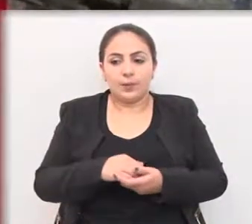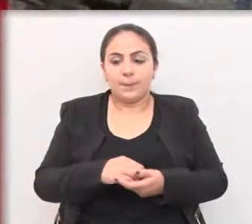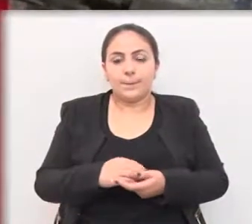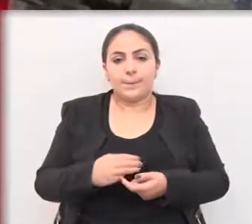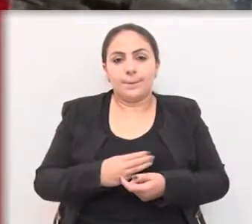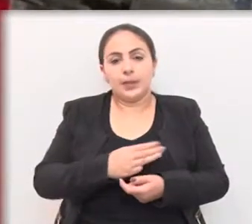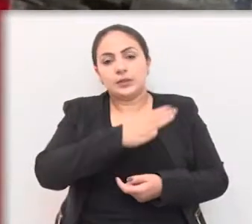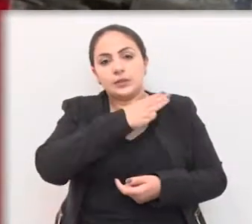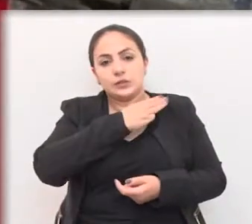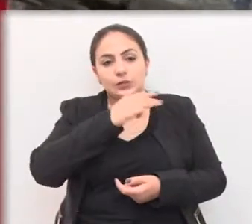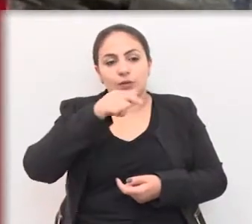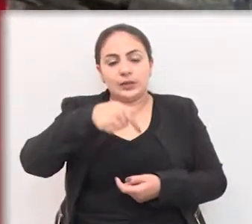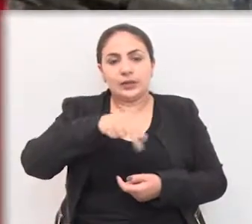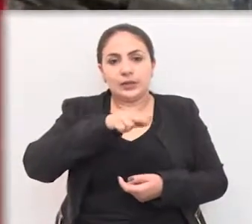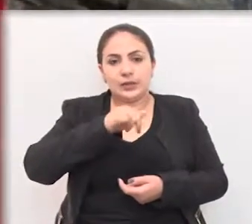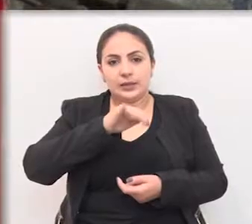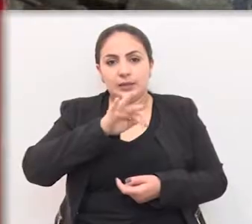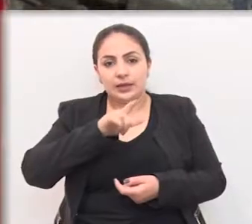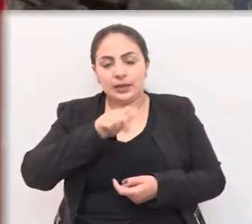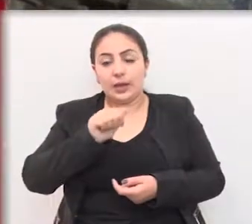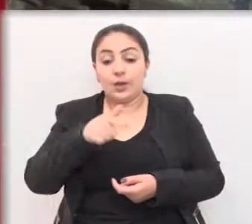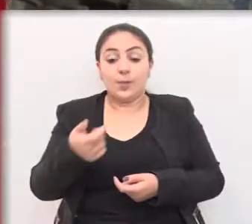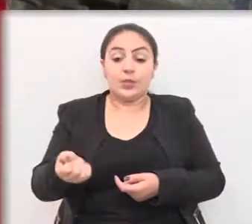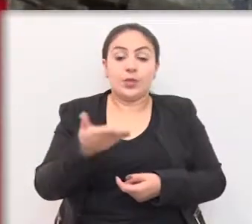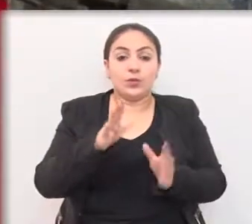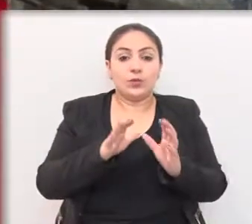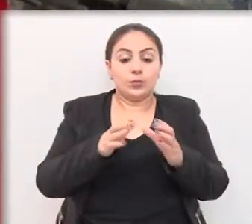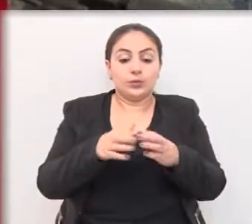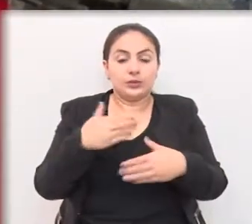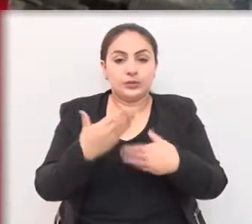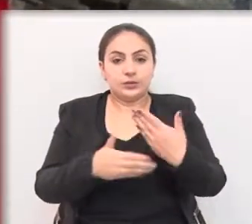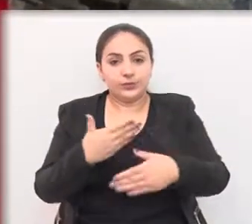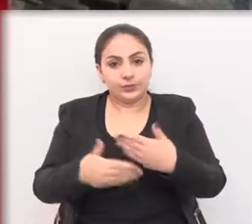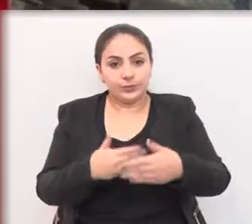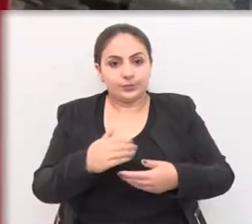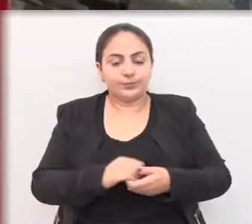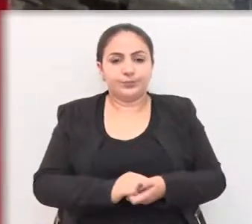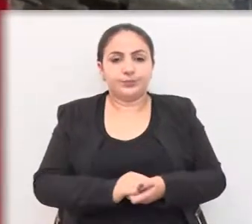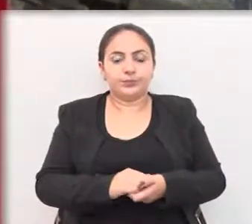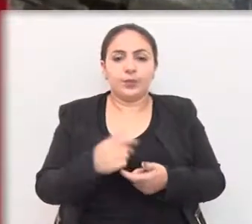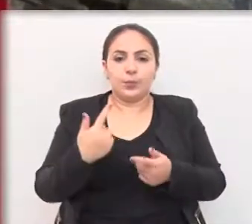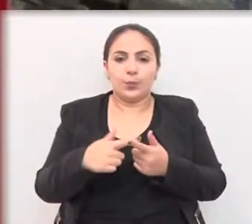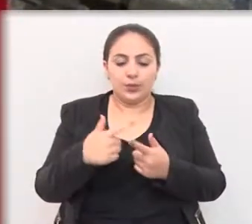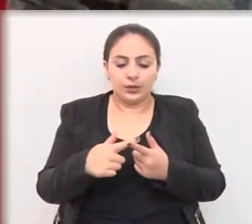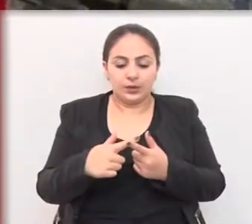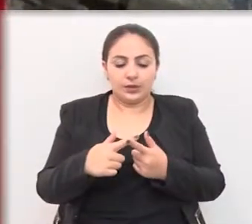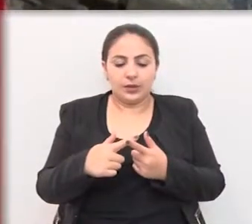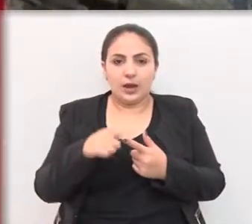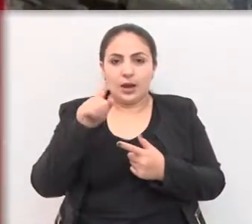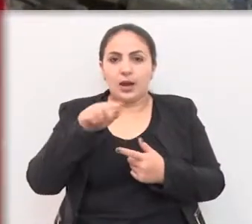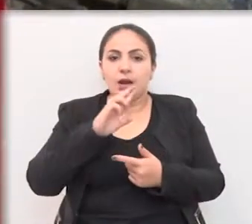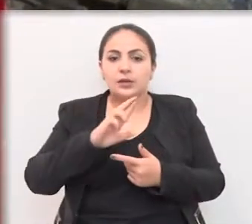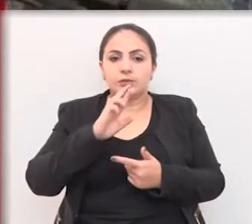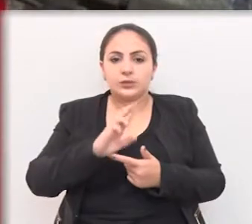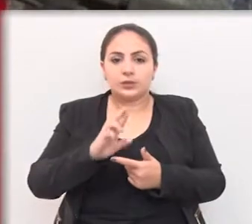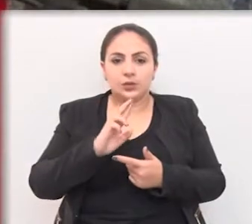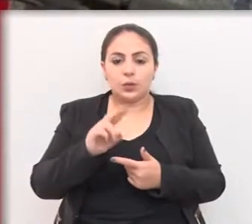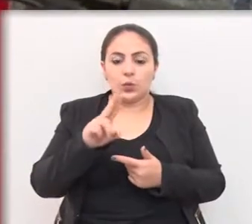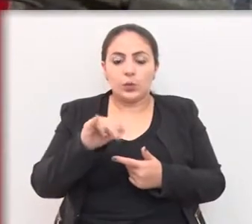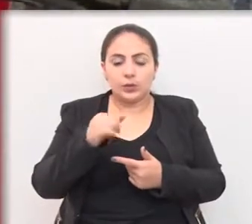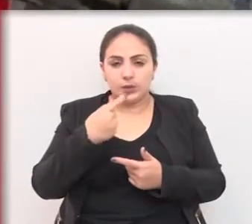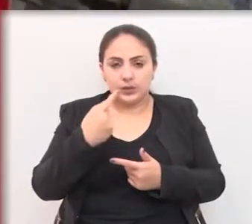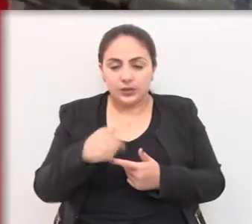pelo ministro Quintela, de que esta é uma nova etapa do desenvolvimento, porque é